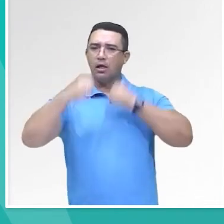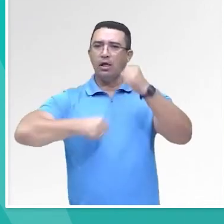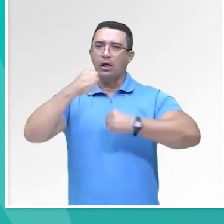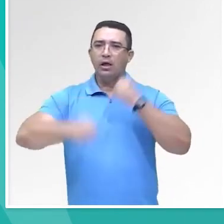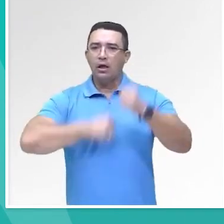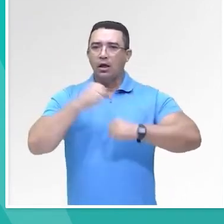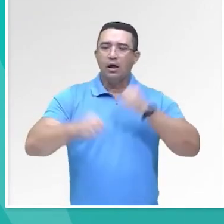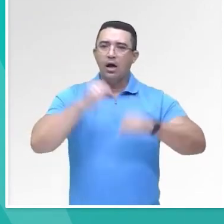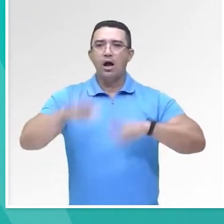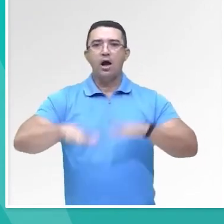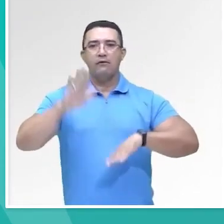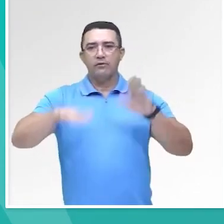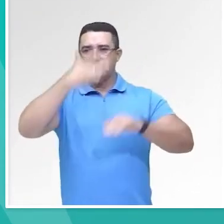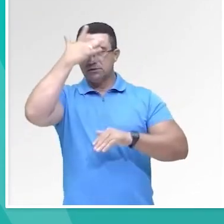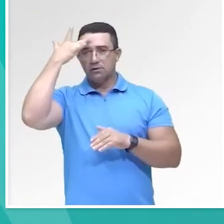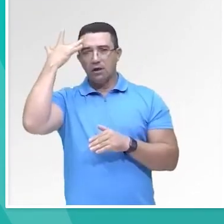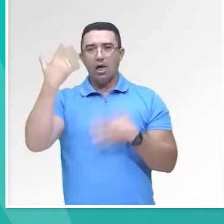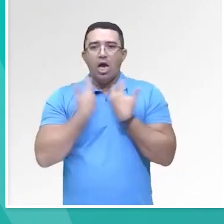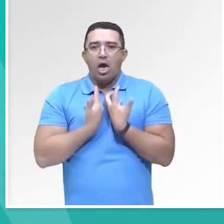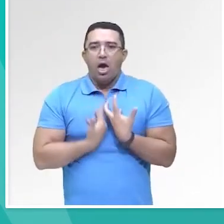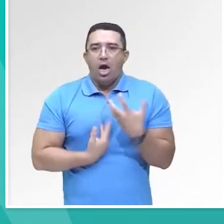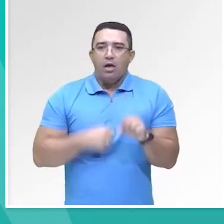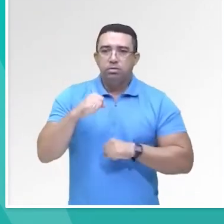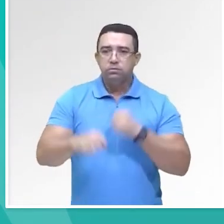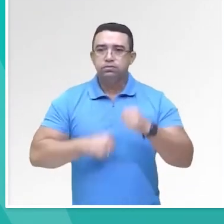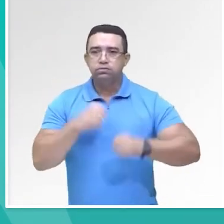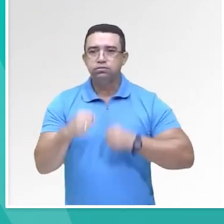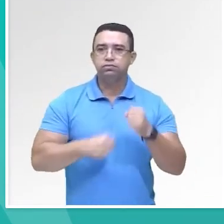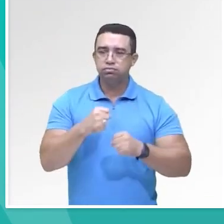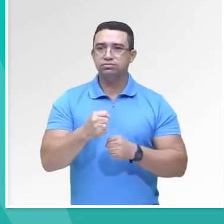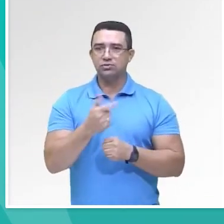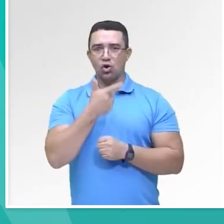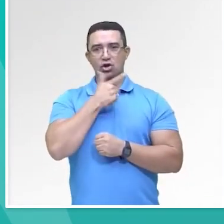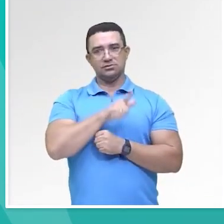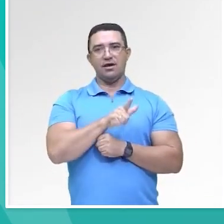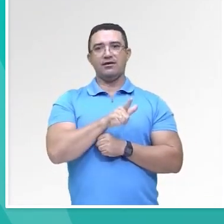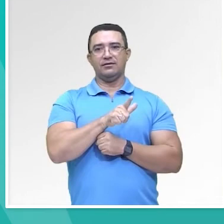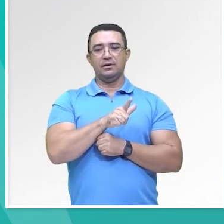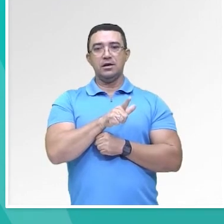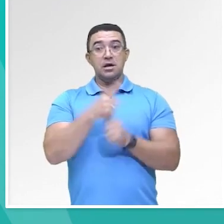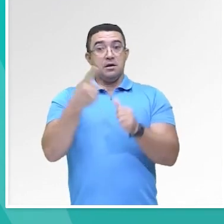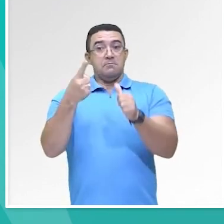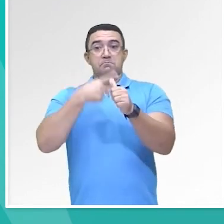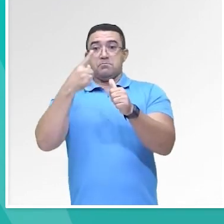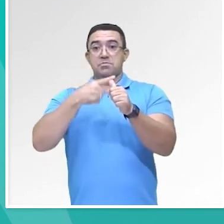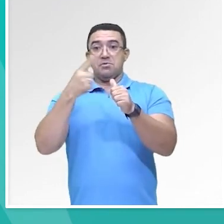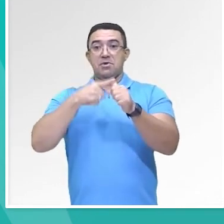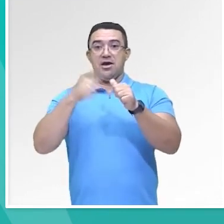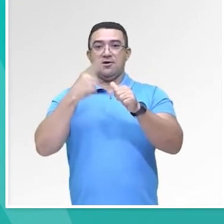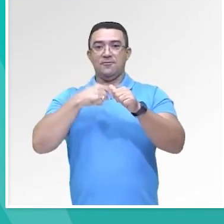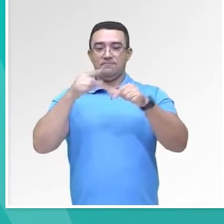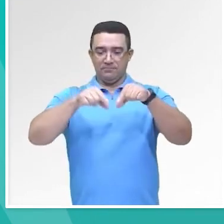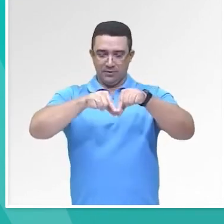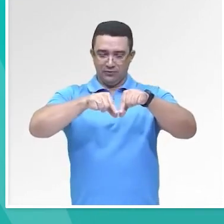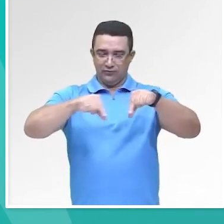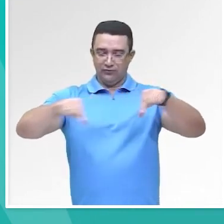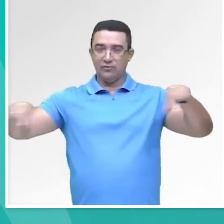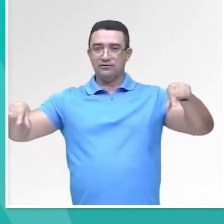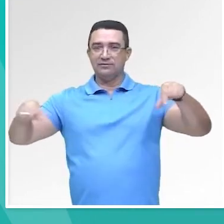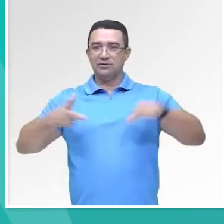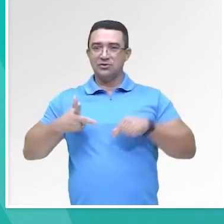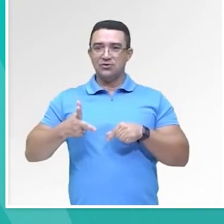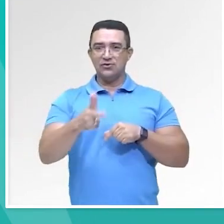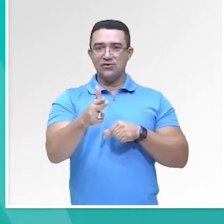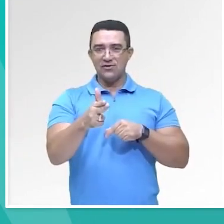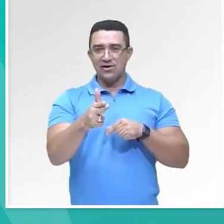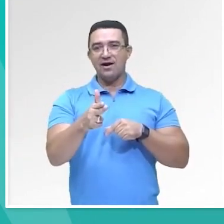aí a prova, tá? E aí vocês já sabem que vence quem chegar na linha de chegada primeiro, tá